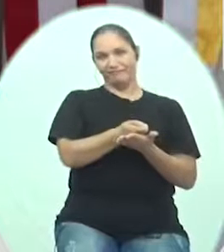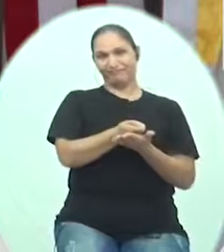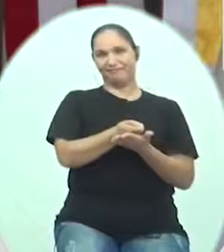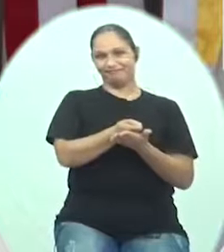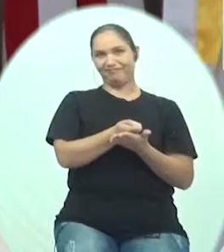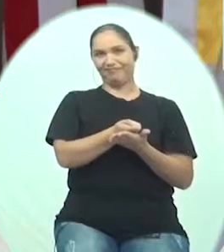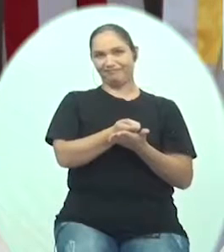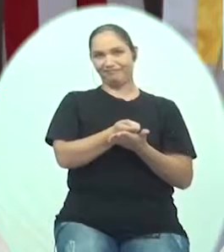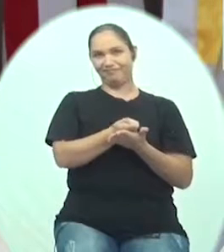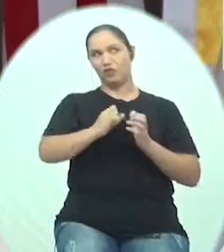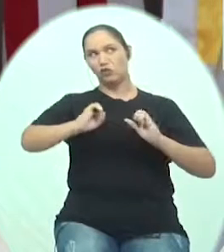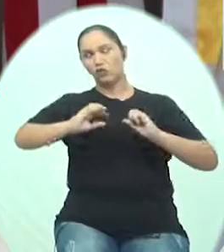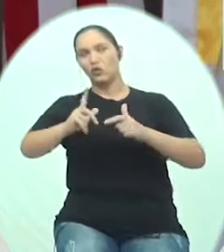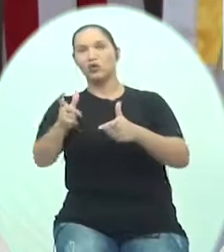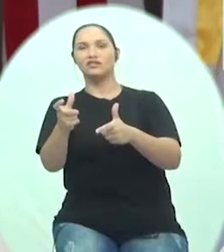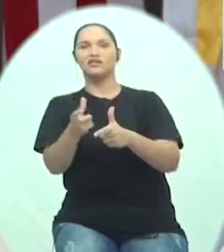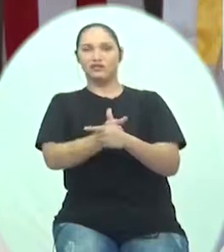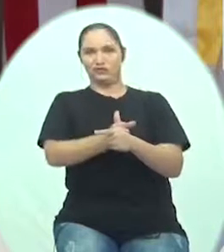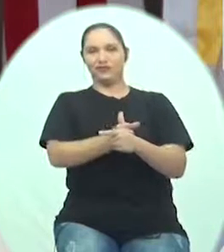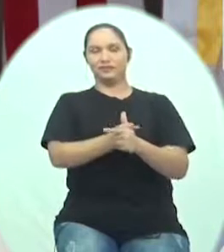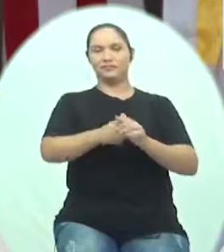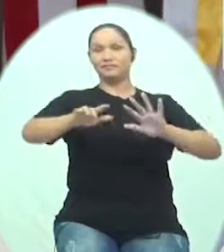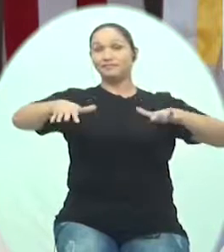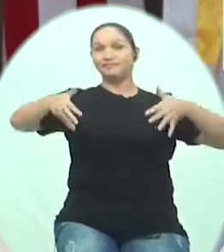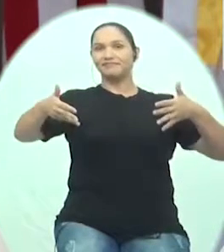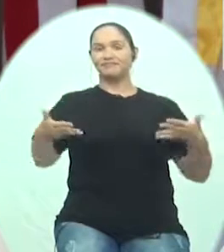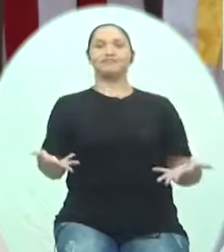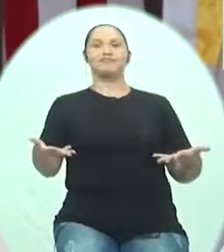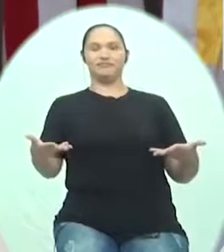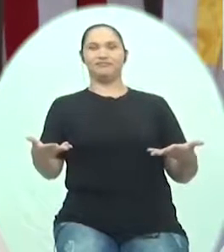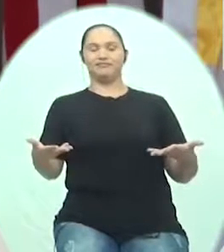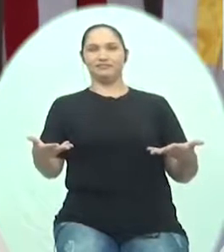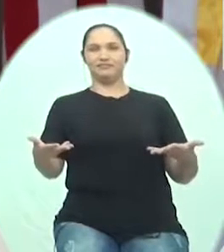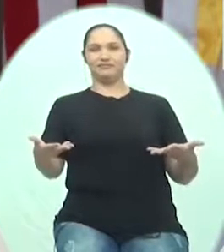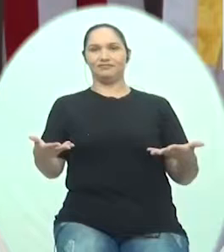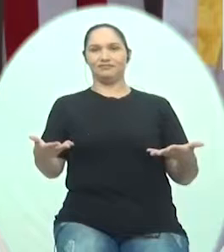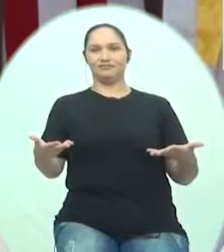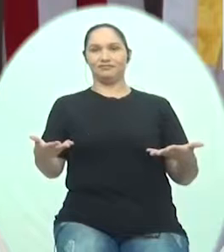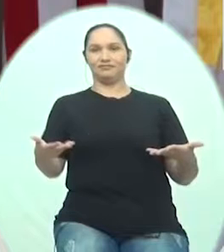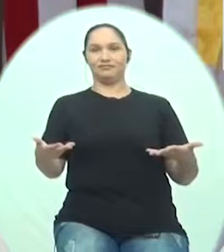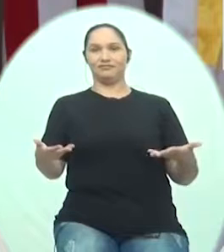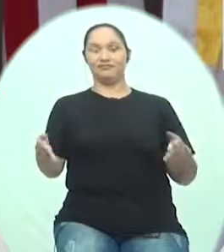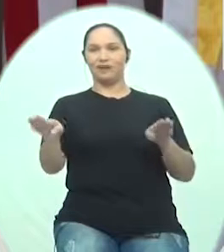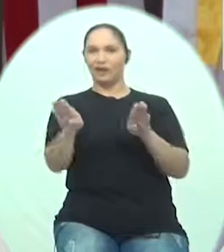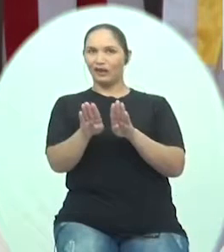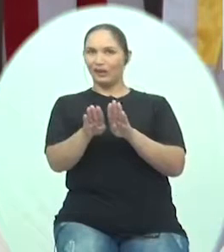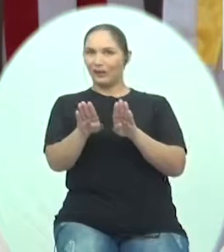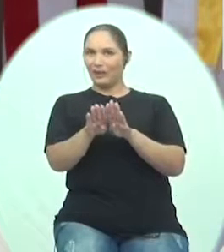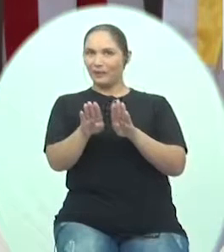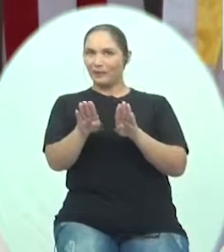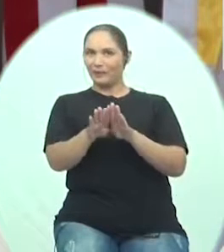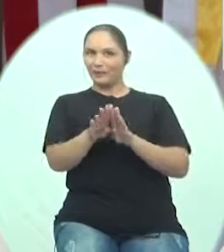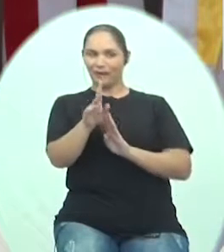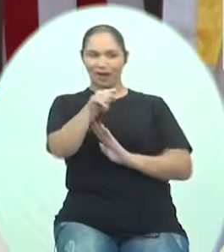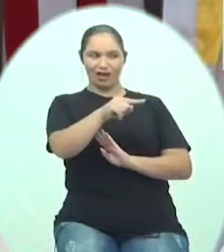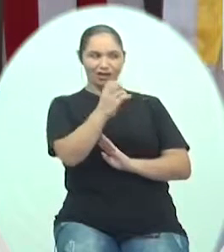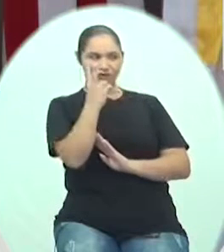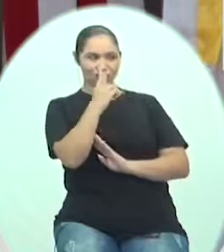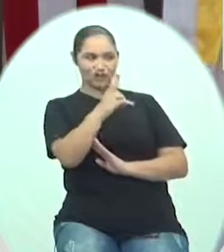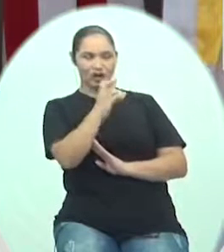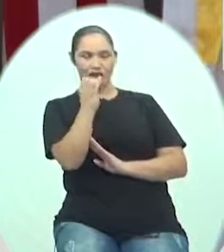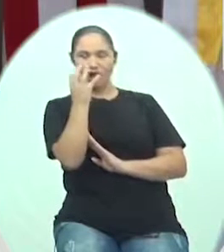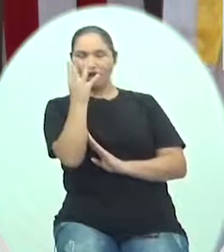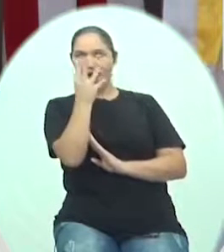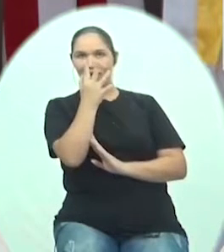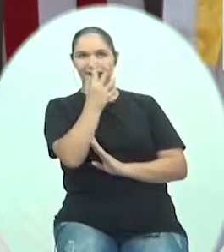compromissos né então E além disso ainda ficou uma obra bonita e